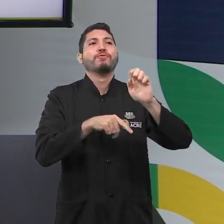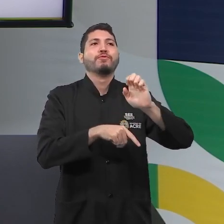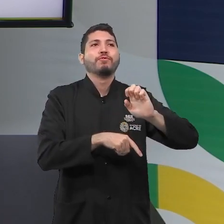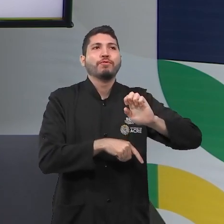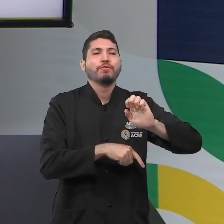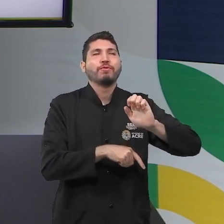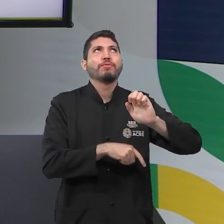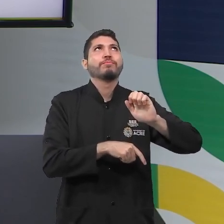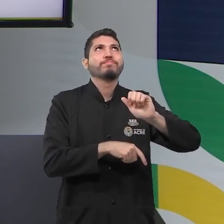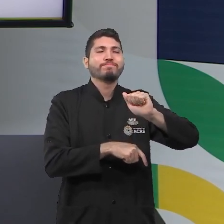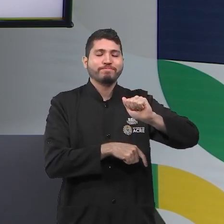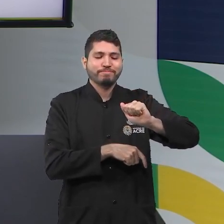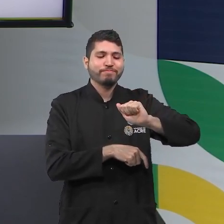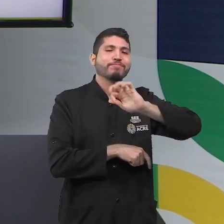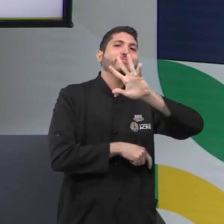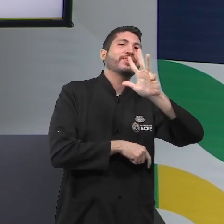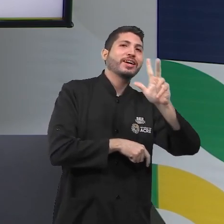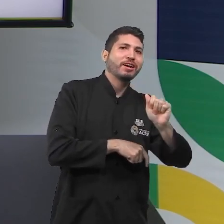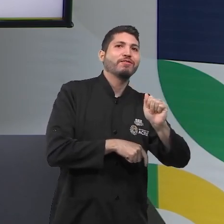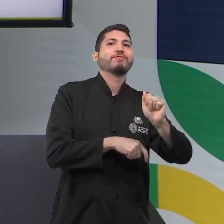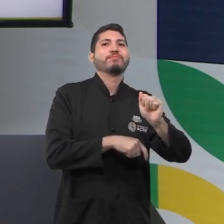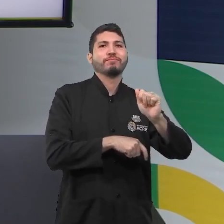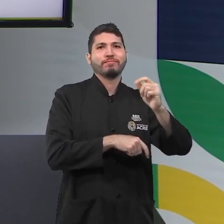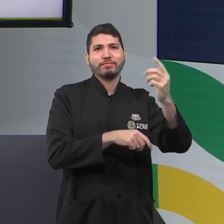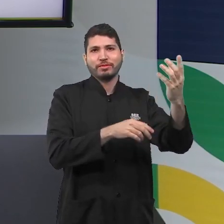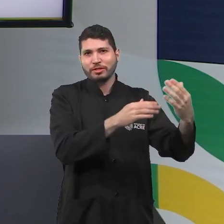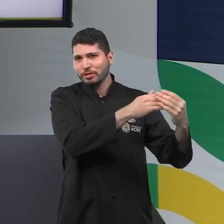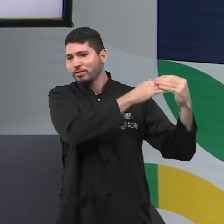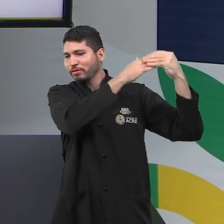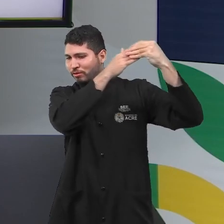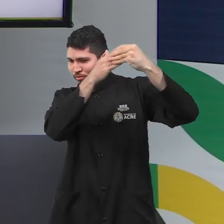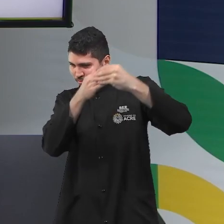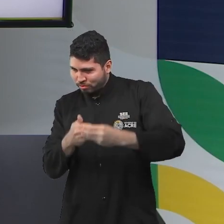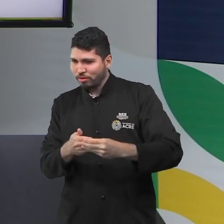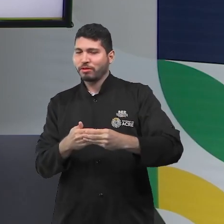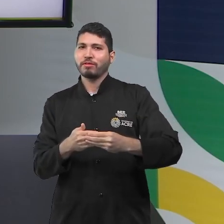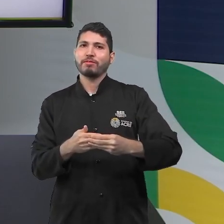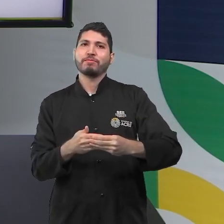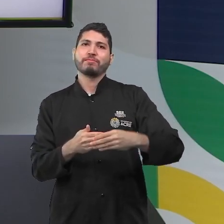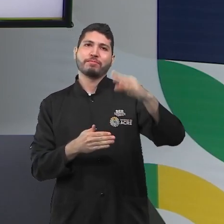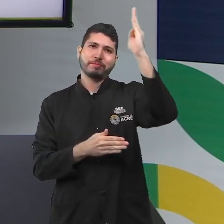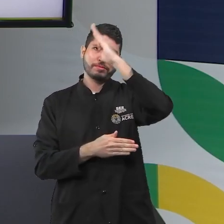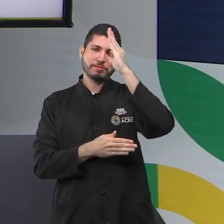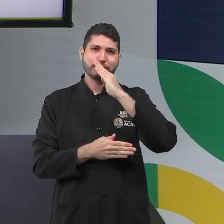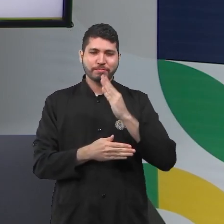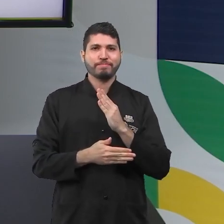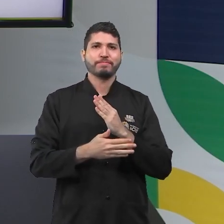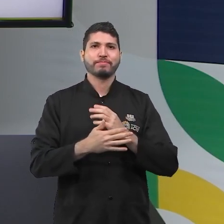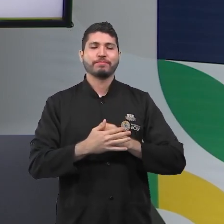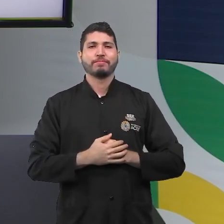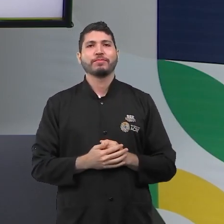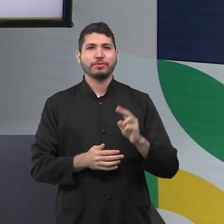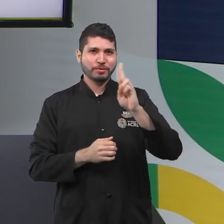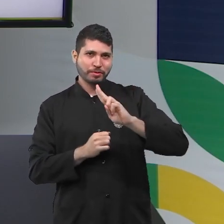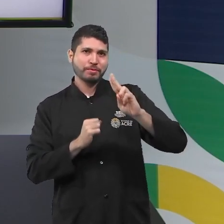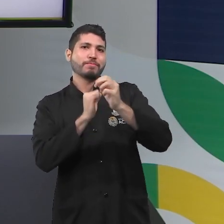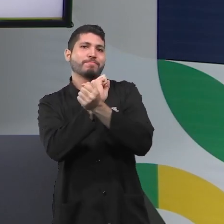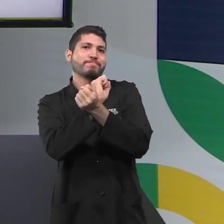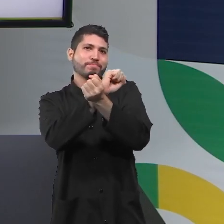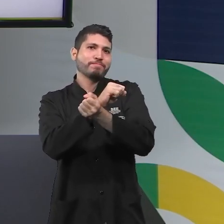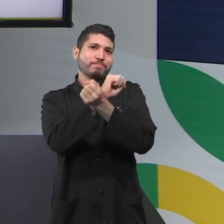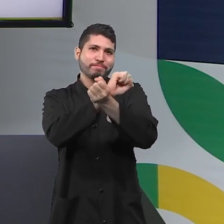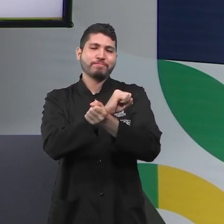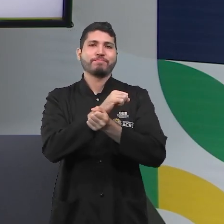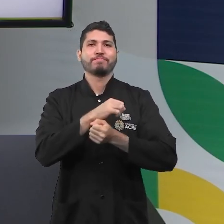tivemos também o caso das mortes violentas. Então, eu falei aqui no início do nosso encontro